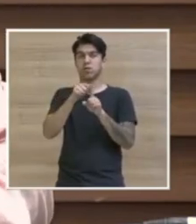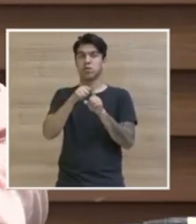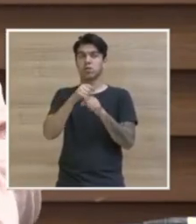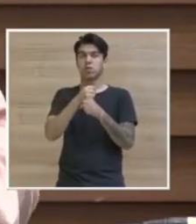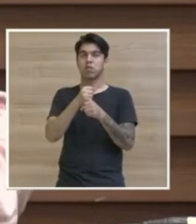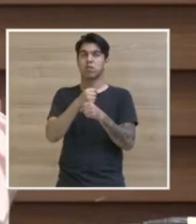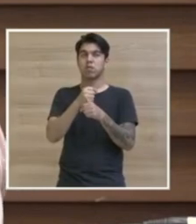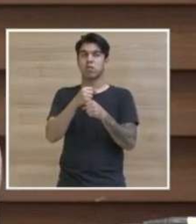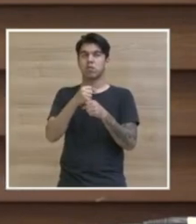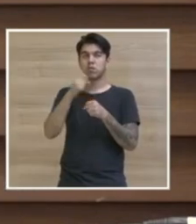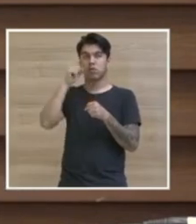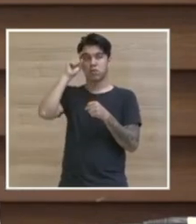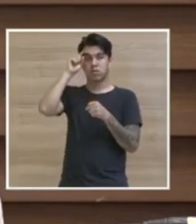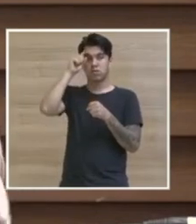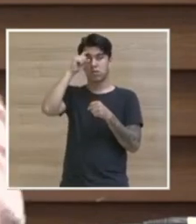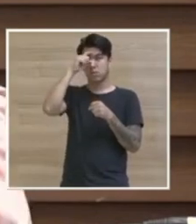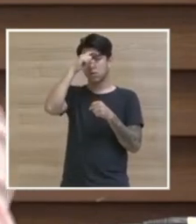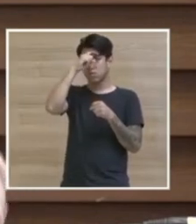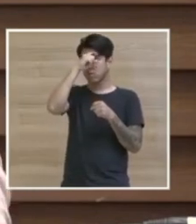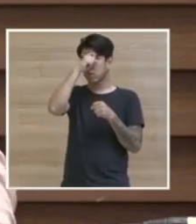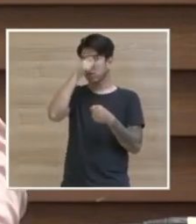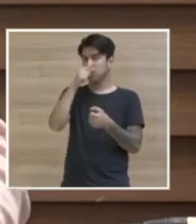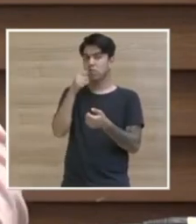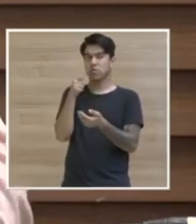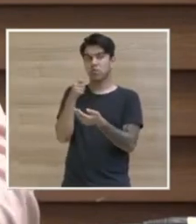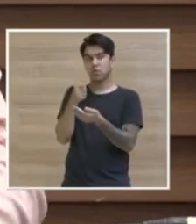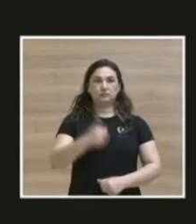normal, dificilmente vai conseguir